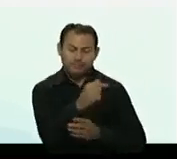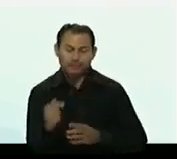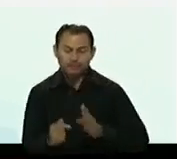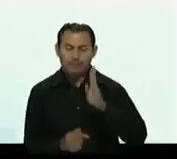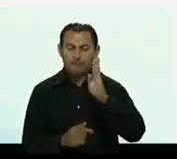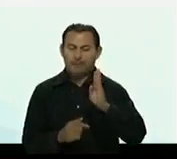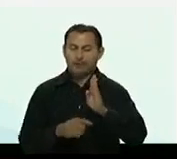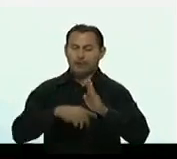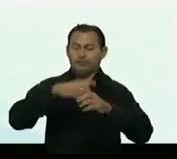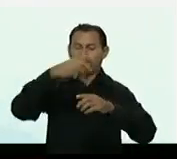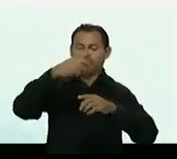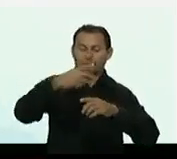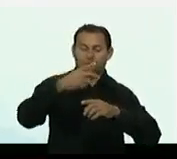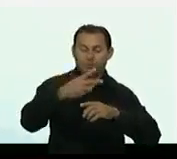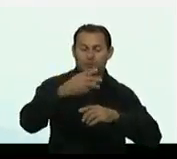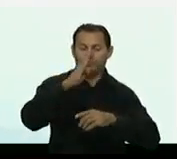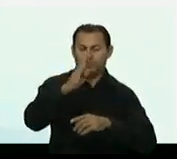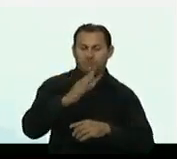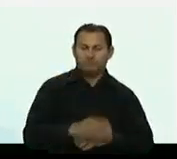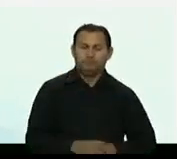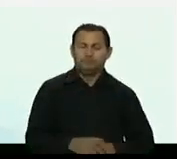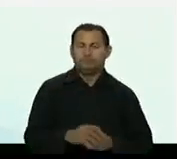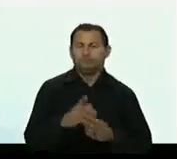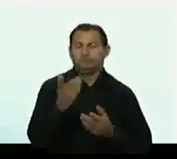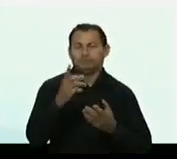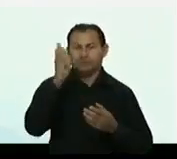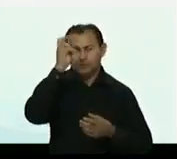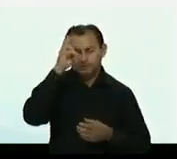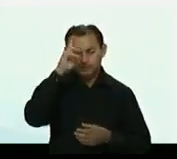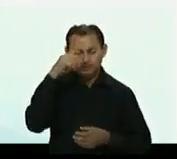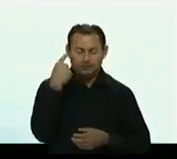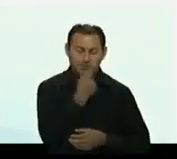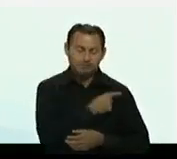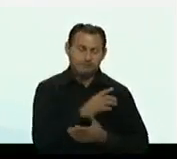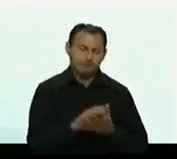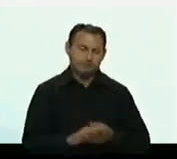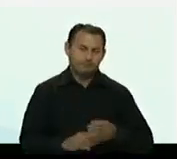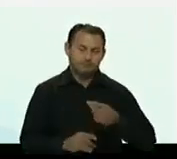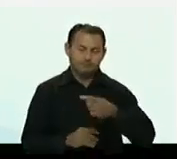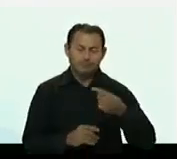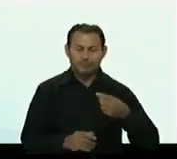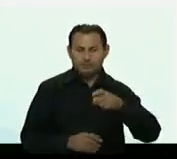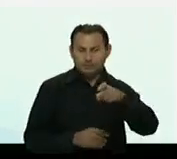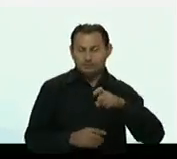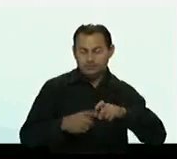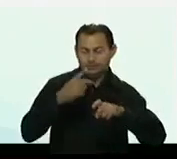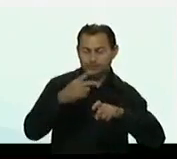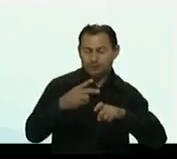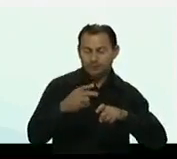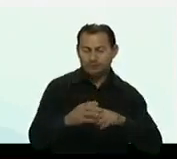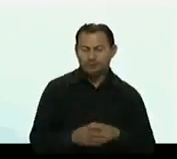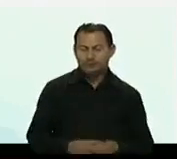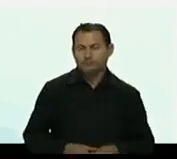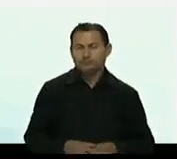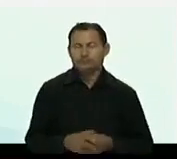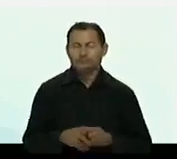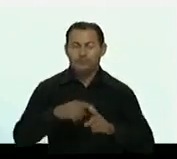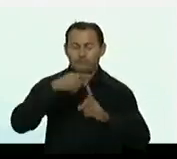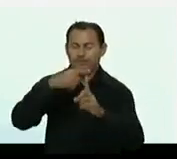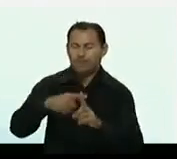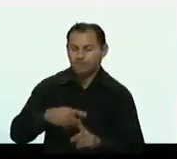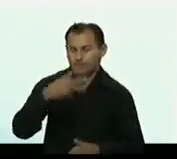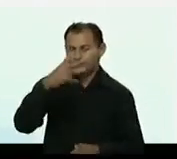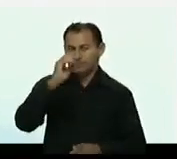b sobre 2a. Relembrando que nós encontramos menos x ao quadrado